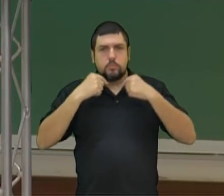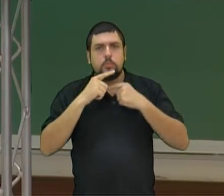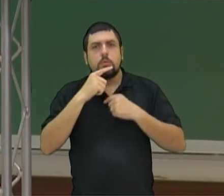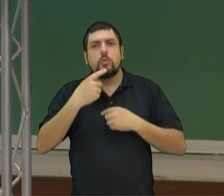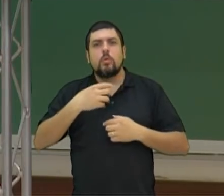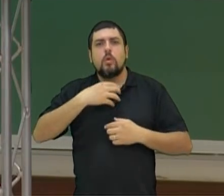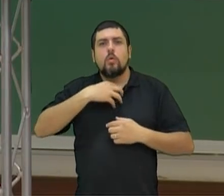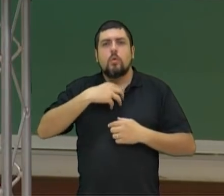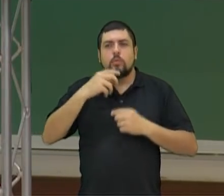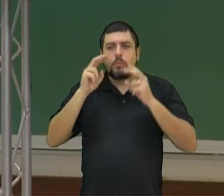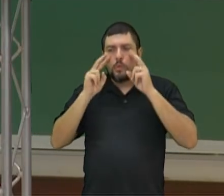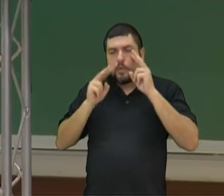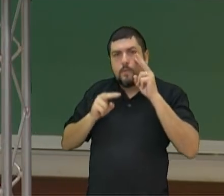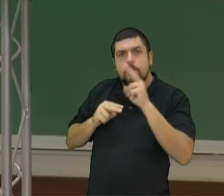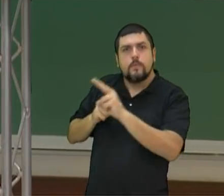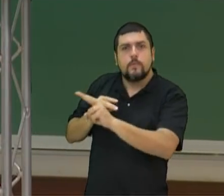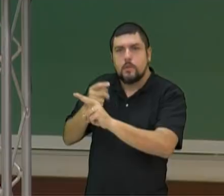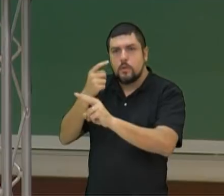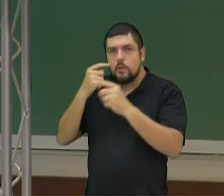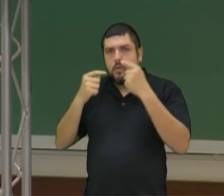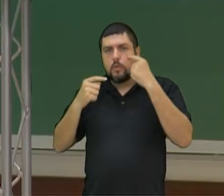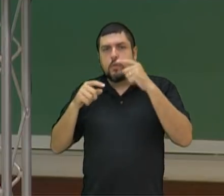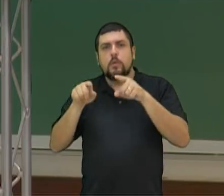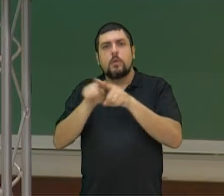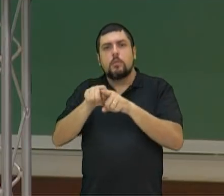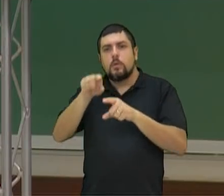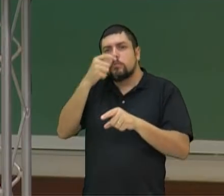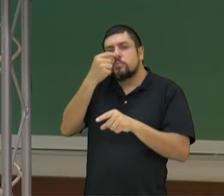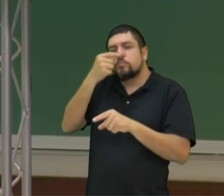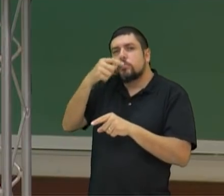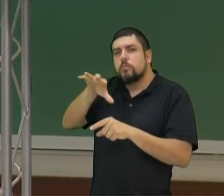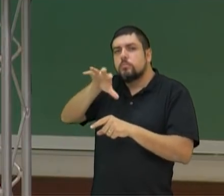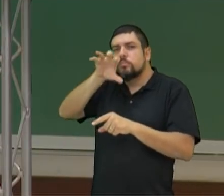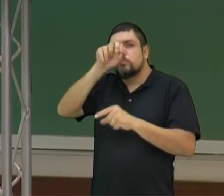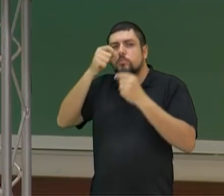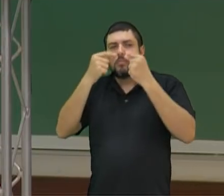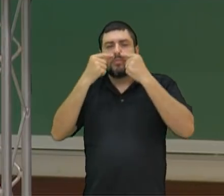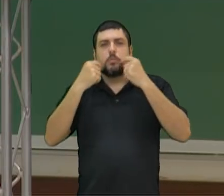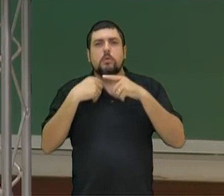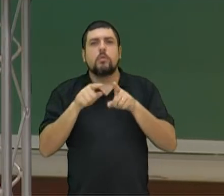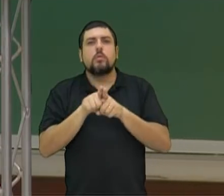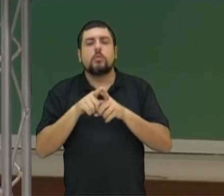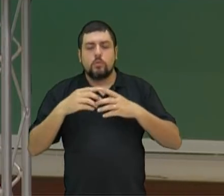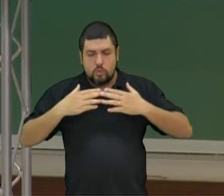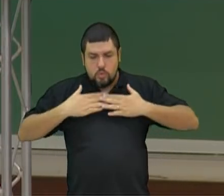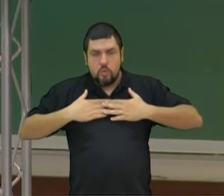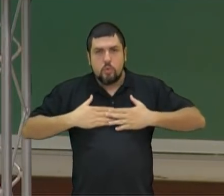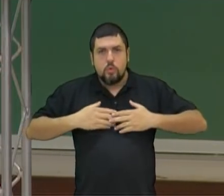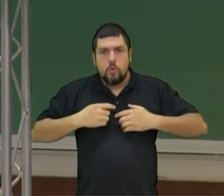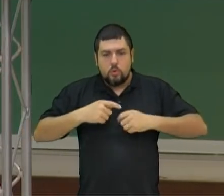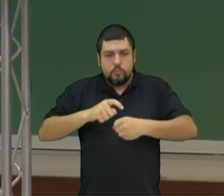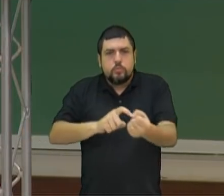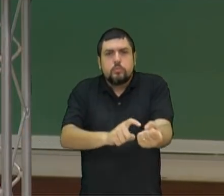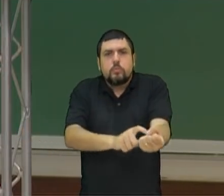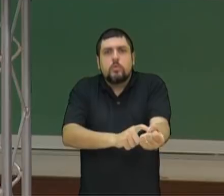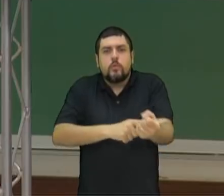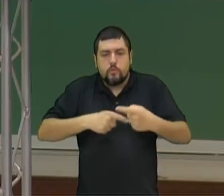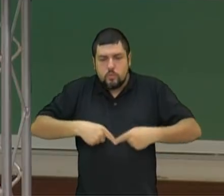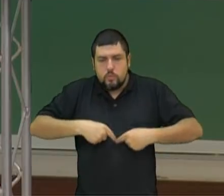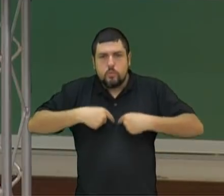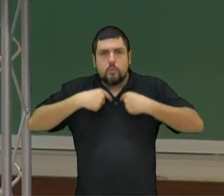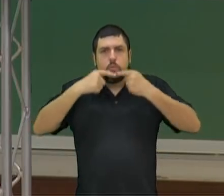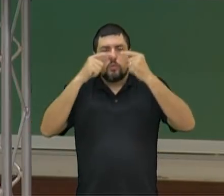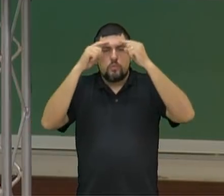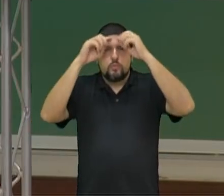estímulos visual, né, e olfativo, e que o corpo imagina, né, o sistema nervoso começa a preparar.